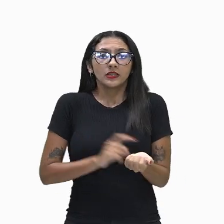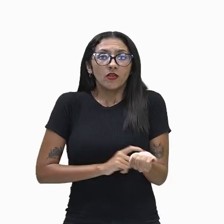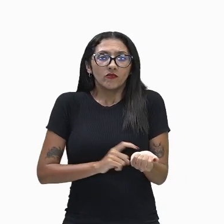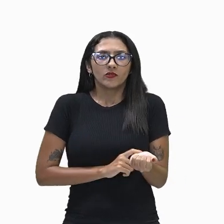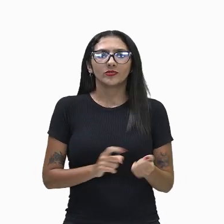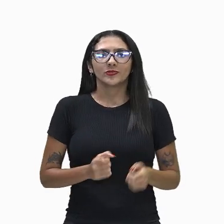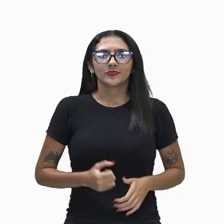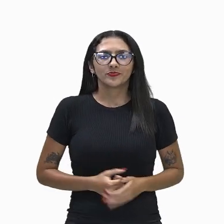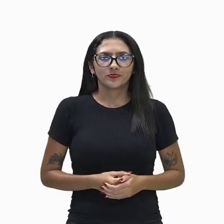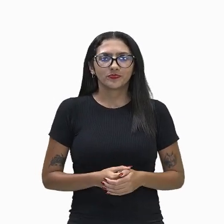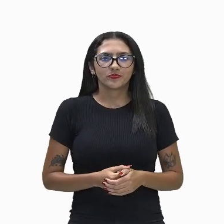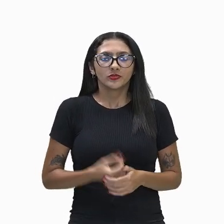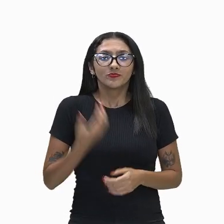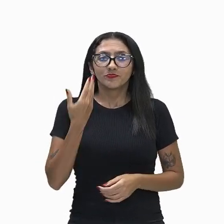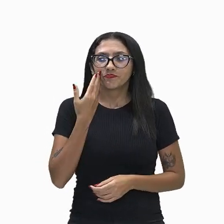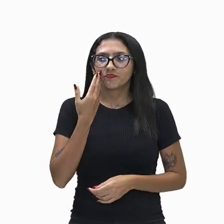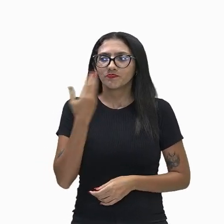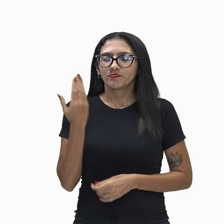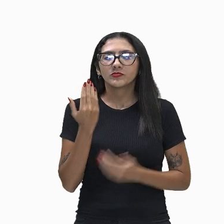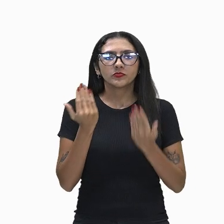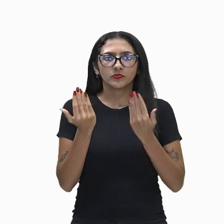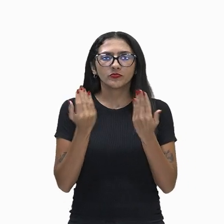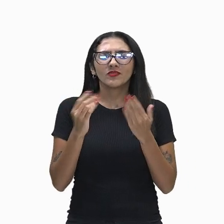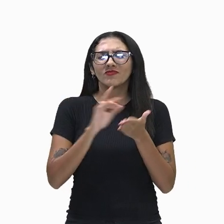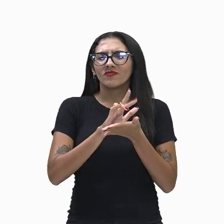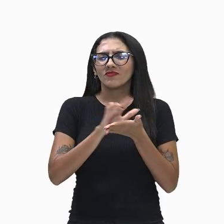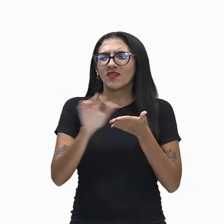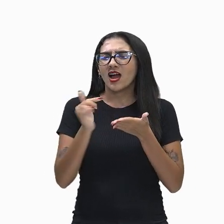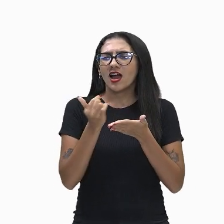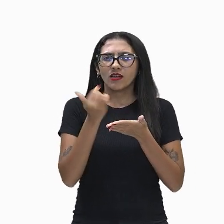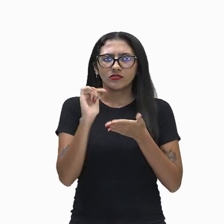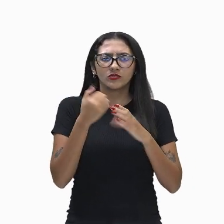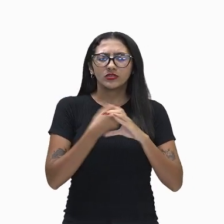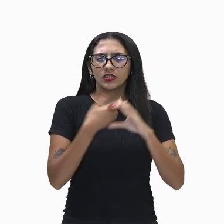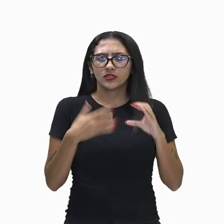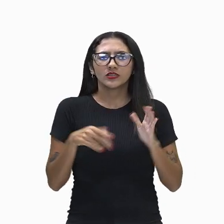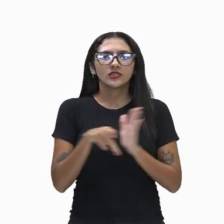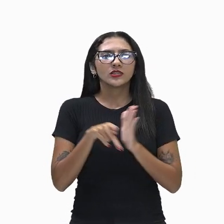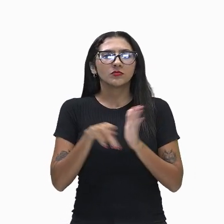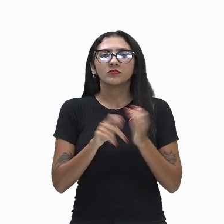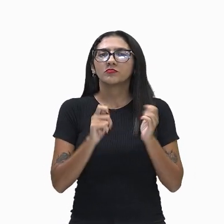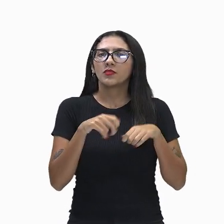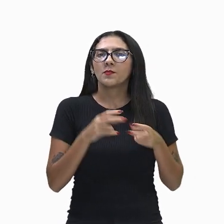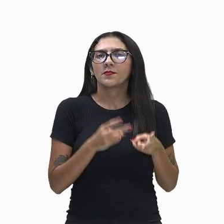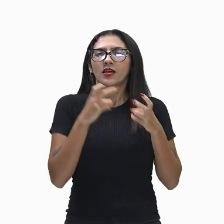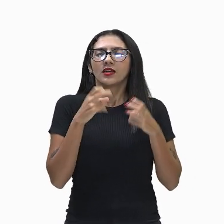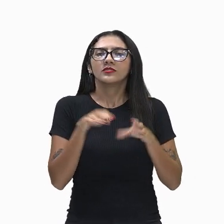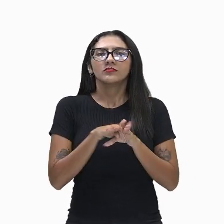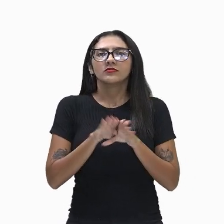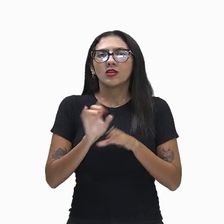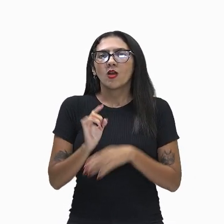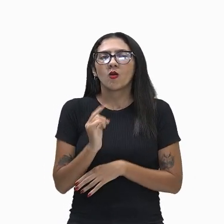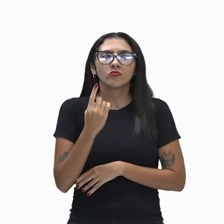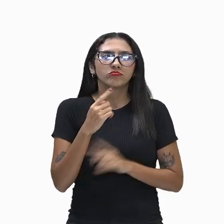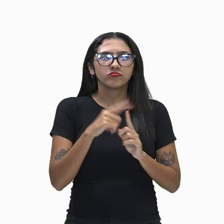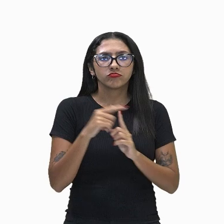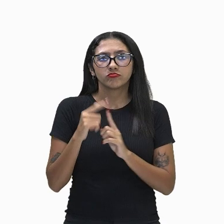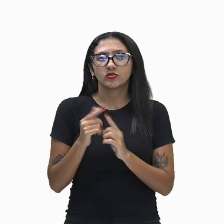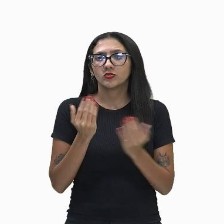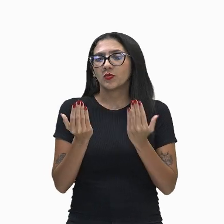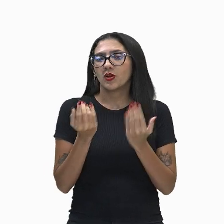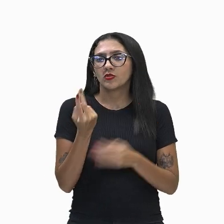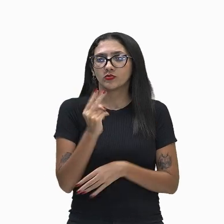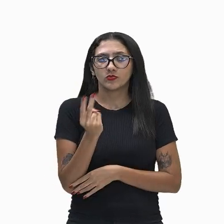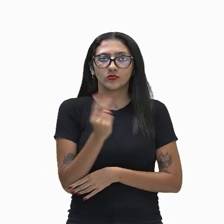agora para você, nós temos aí vários outros sintomas que podem ser ocasionados por uma e outra